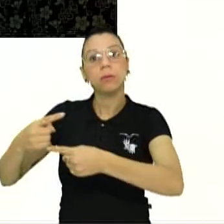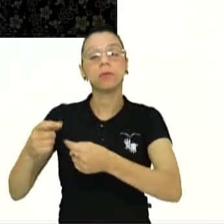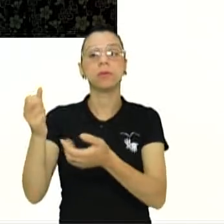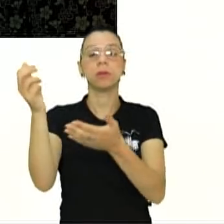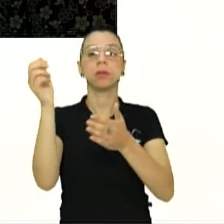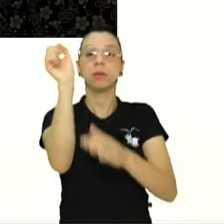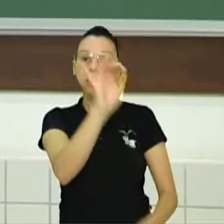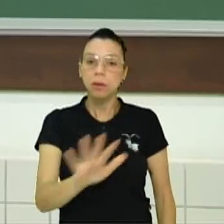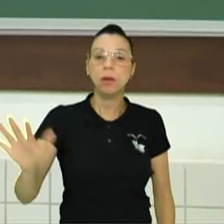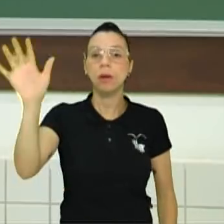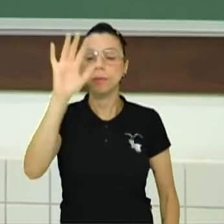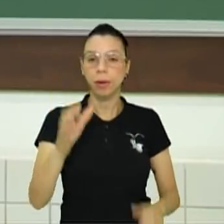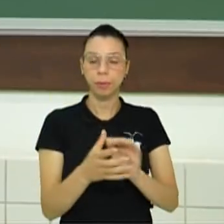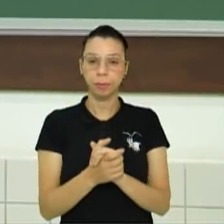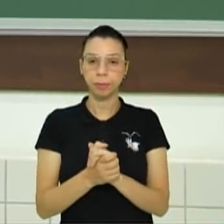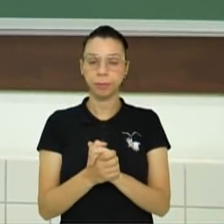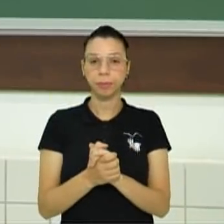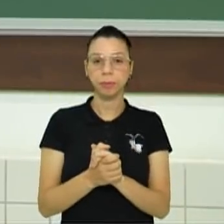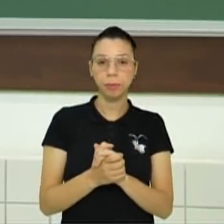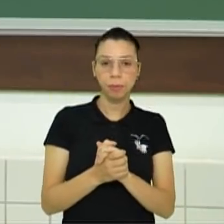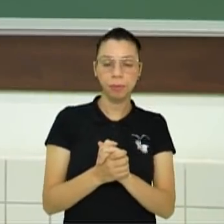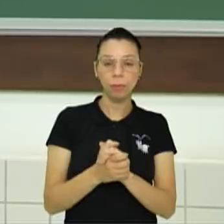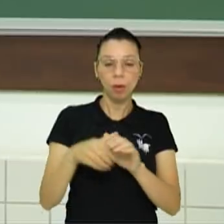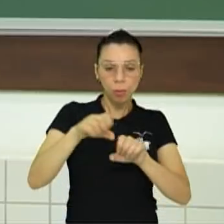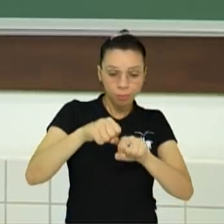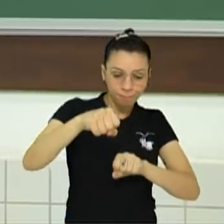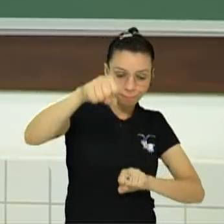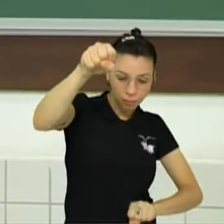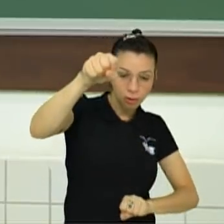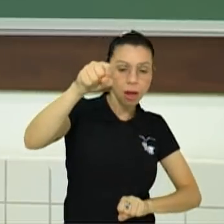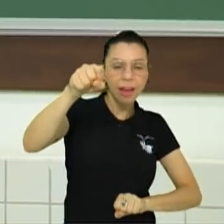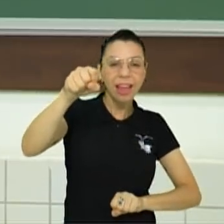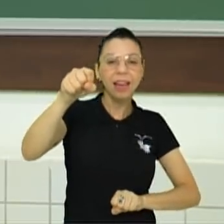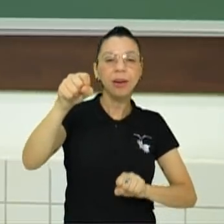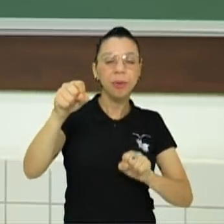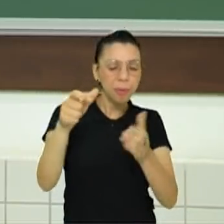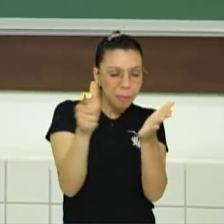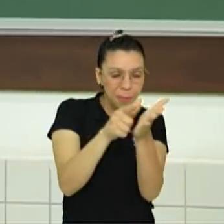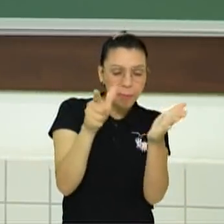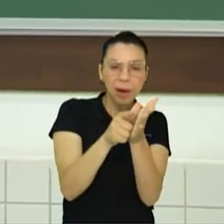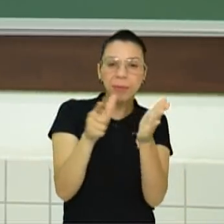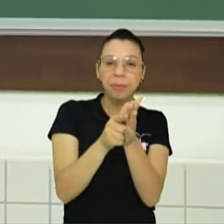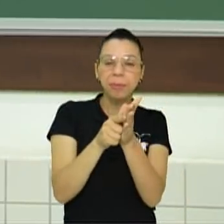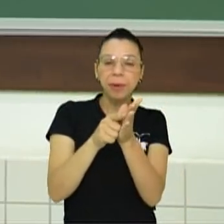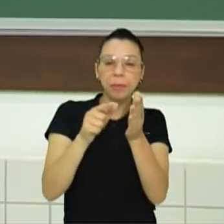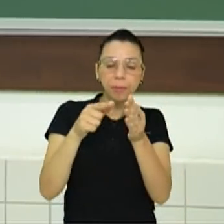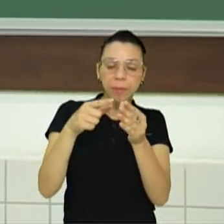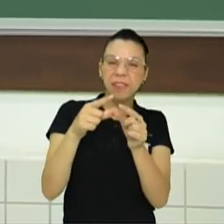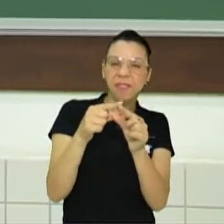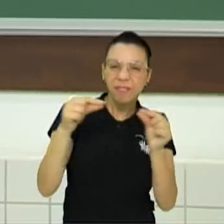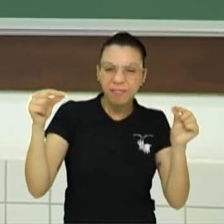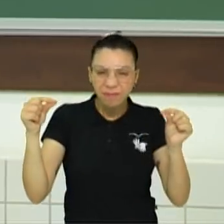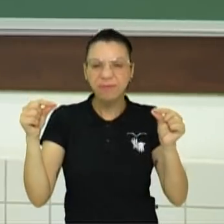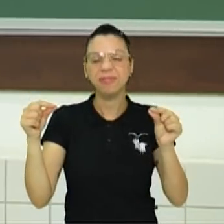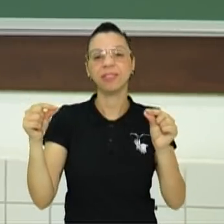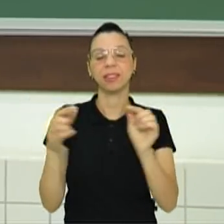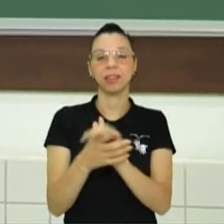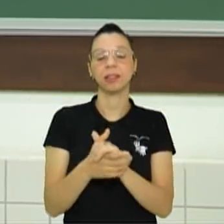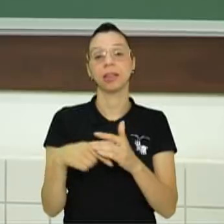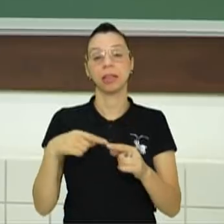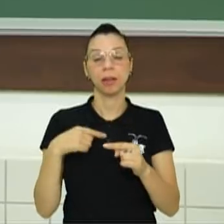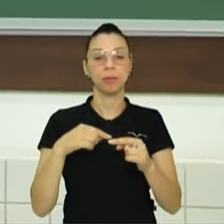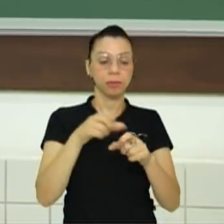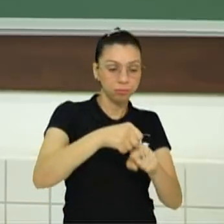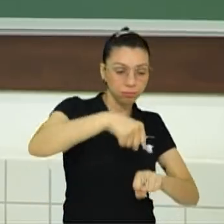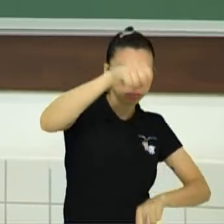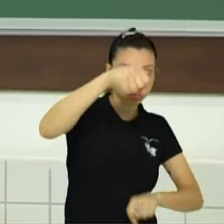é um papel um pouquinho fino e um pouquinho mais escuro, né? E ele é dividido por 54